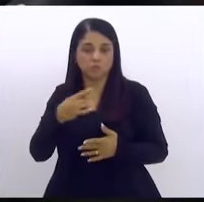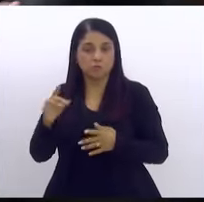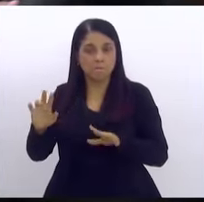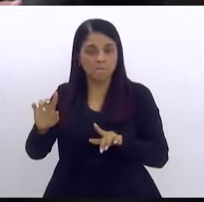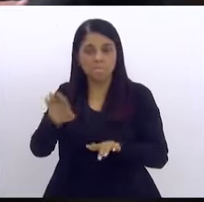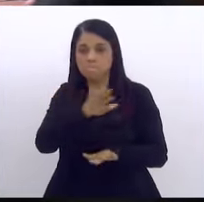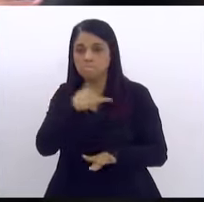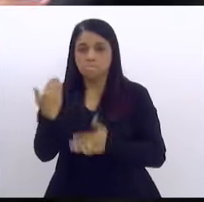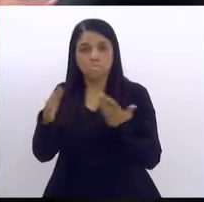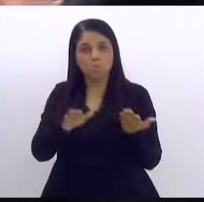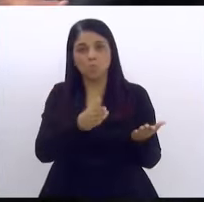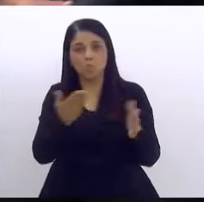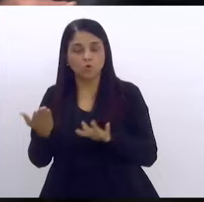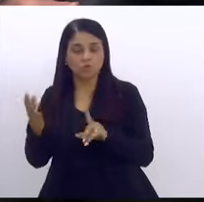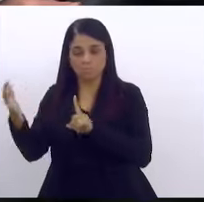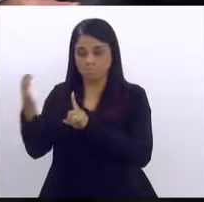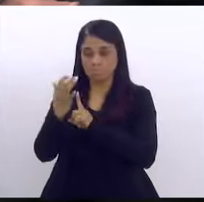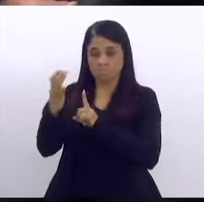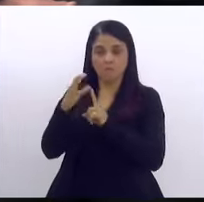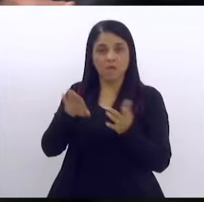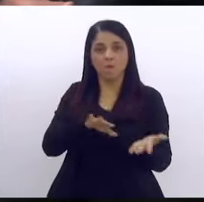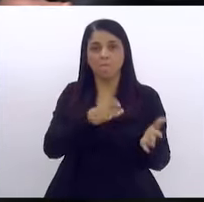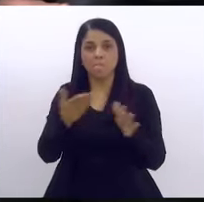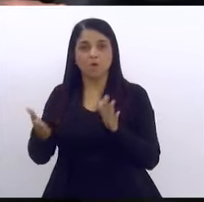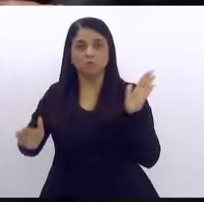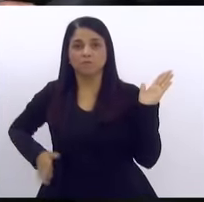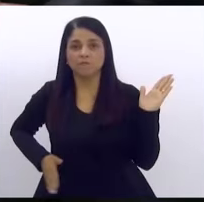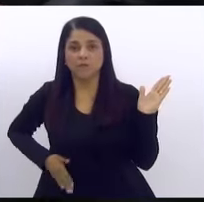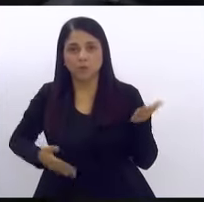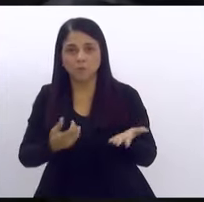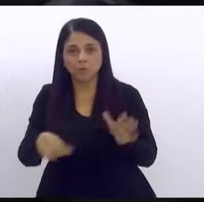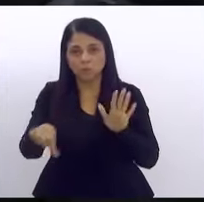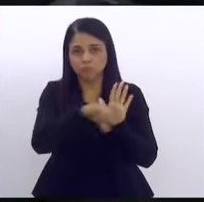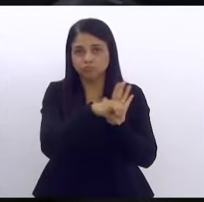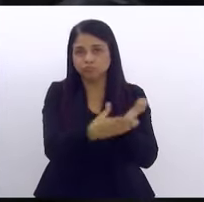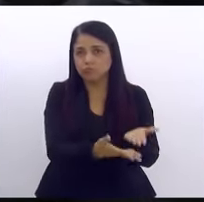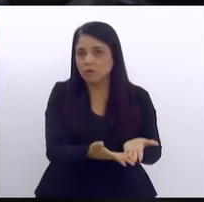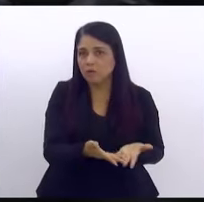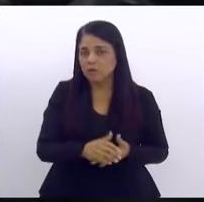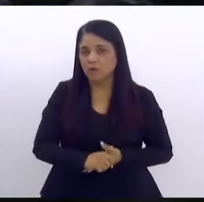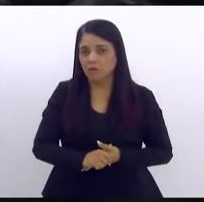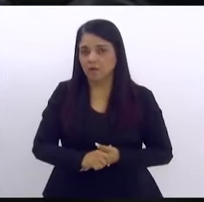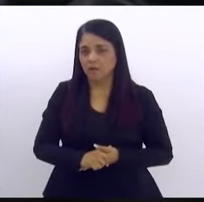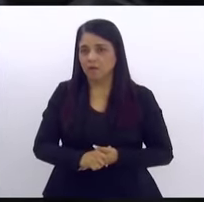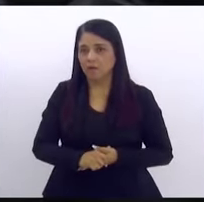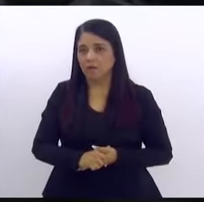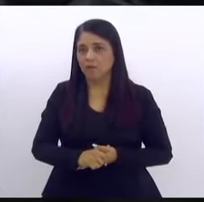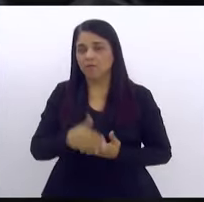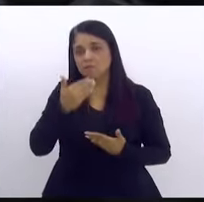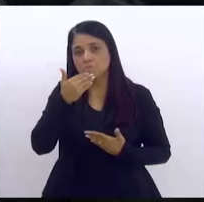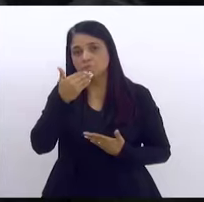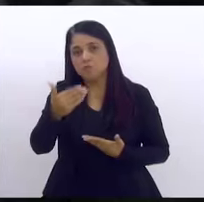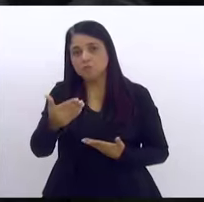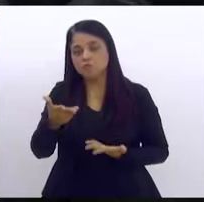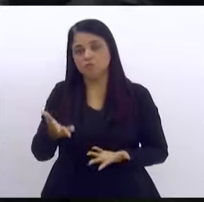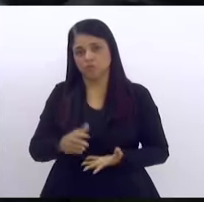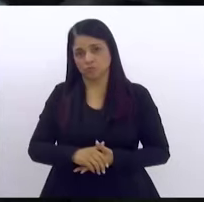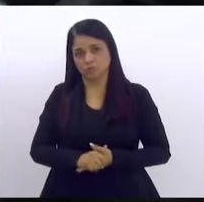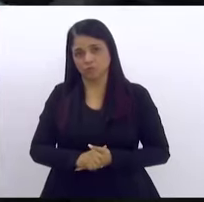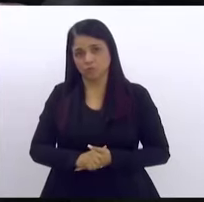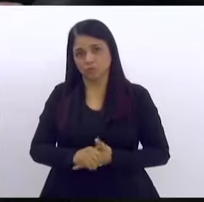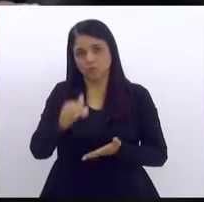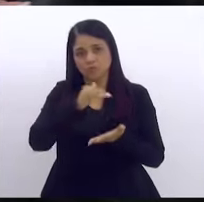morte por esse vagabundo. E aí, presidente, fica aqui o meu apelo, o meu clamor